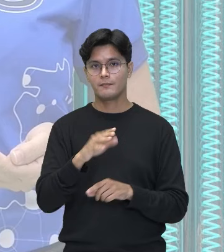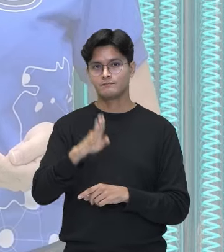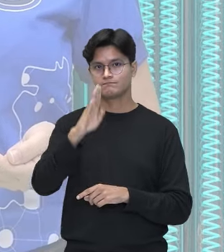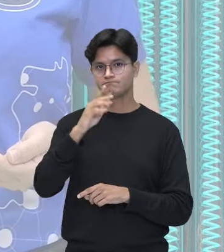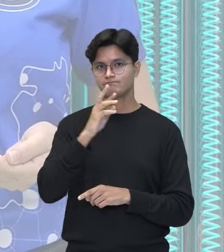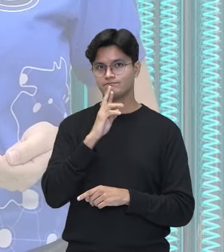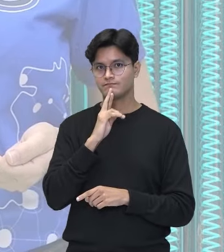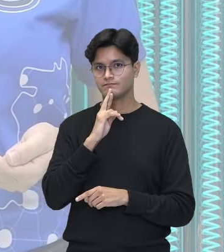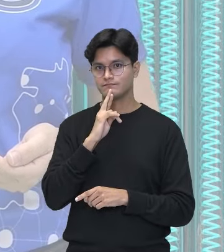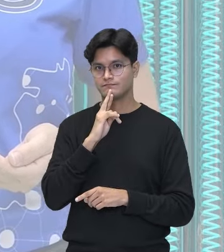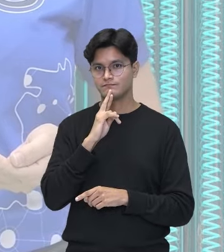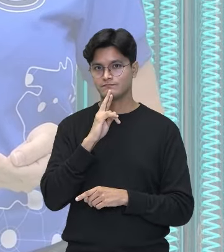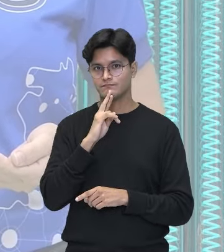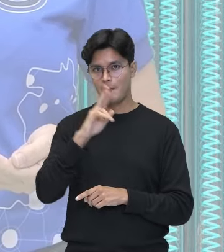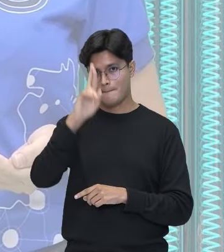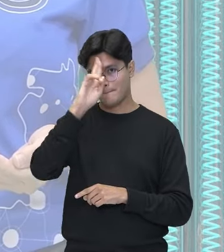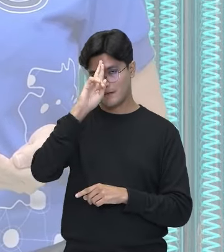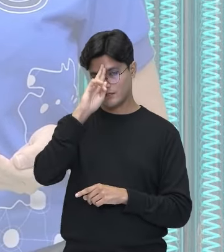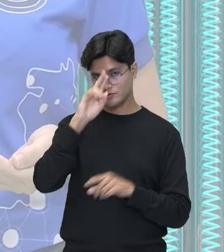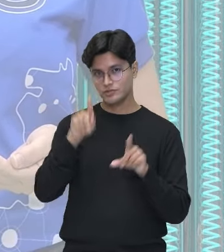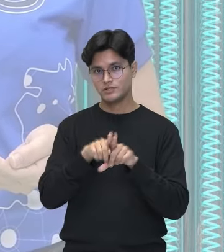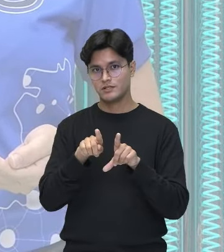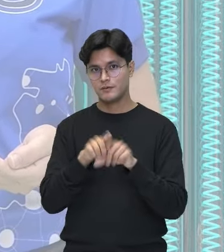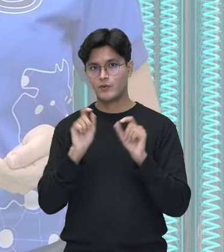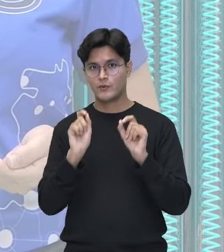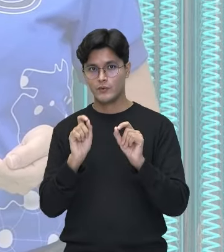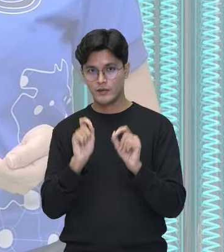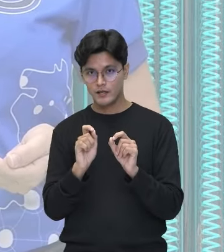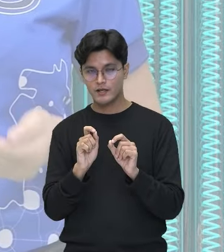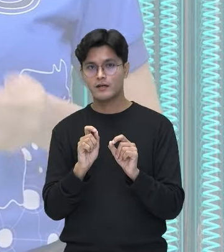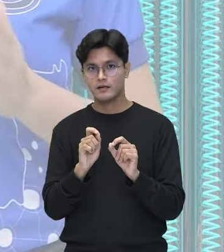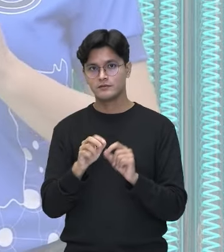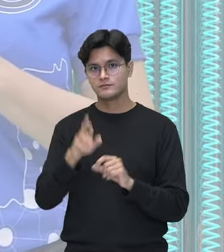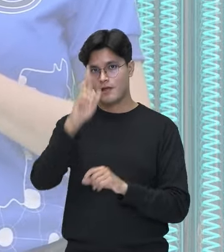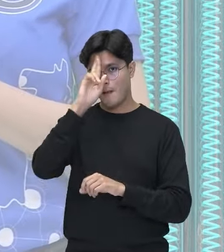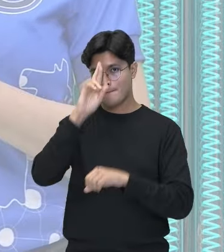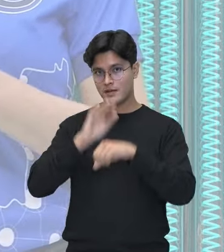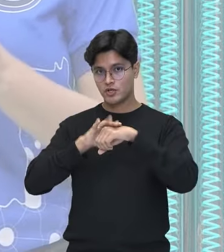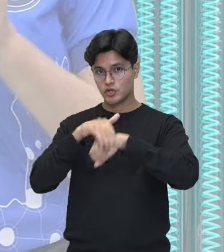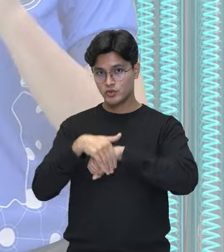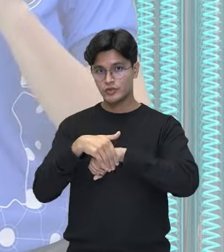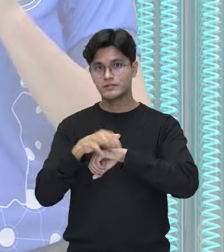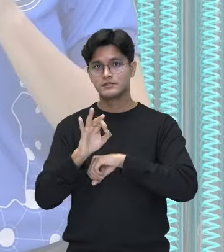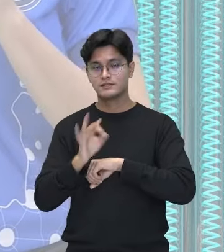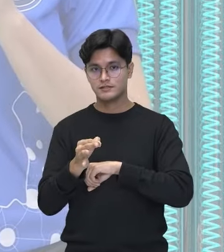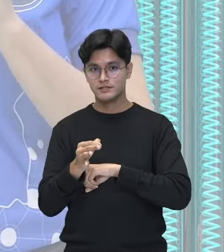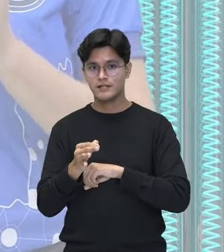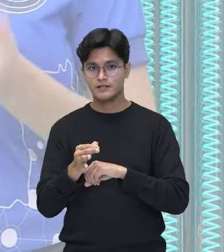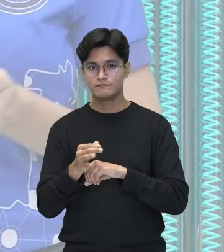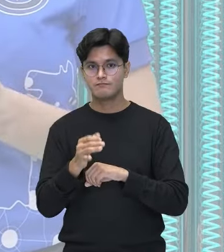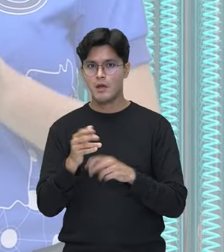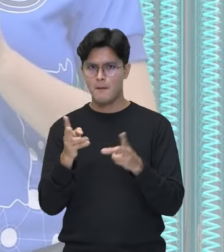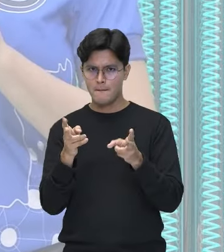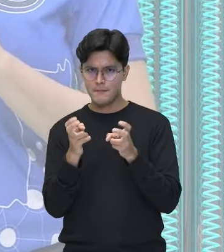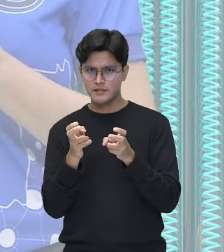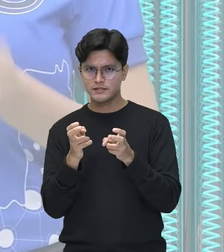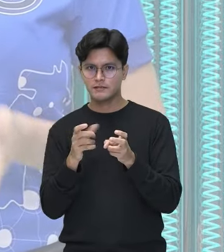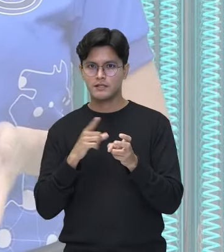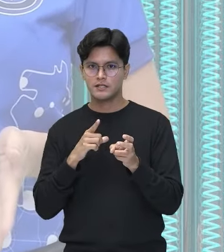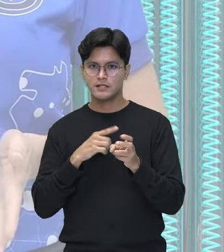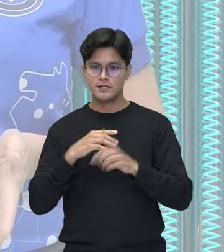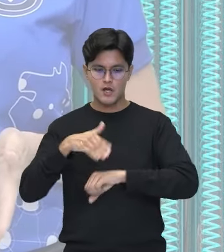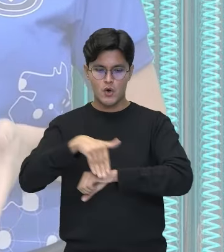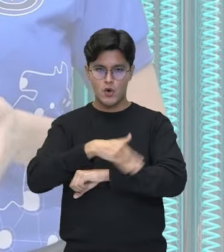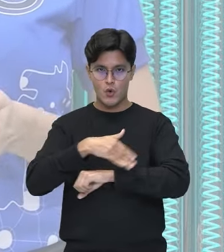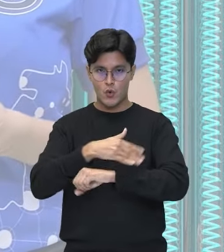Midnight, meia-noite. Então, aqui na nossa imagem, vocês veem um exemplo que ele está bem ali no meio do caminho, né? Então,